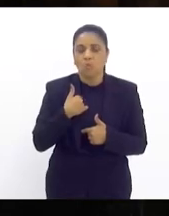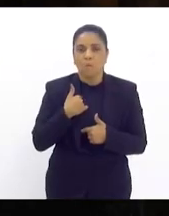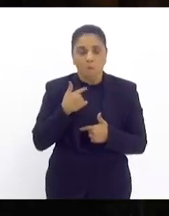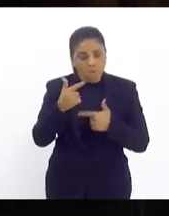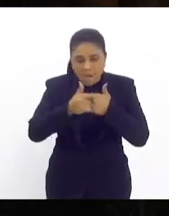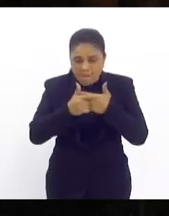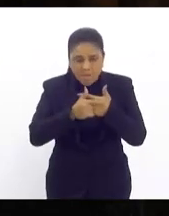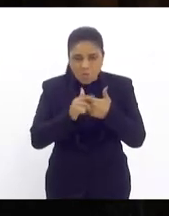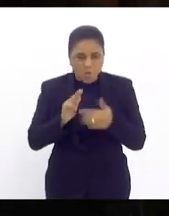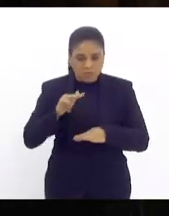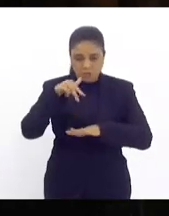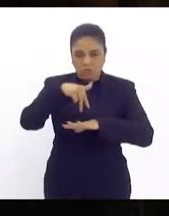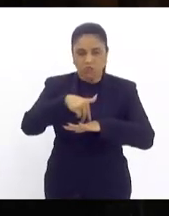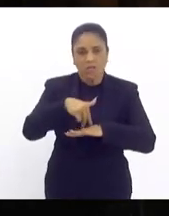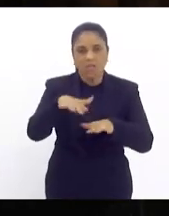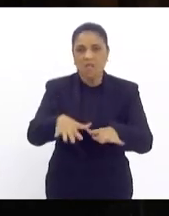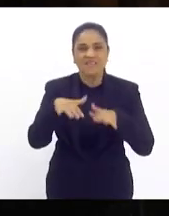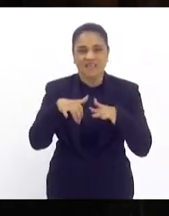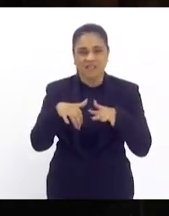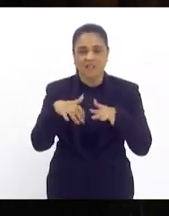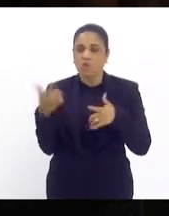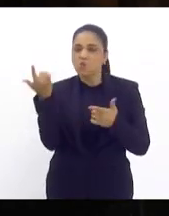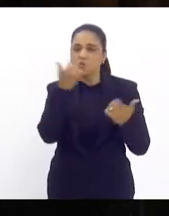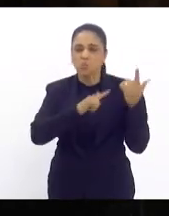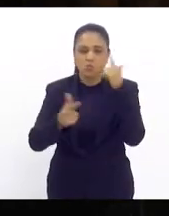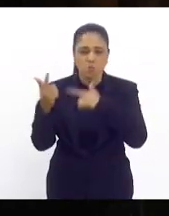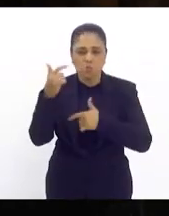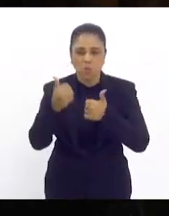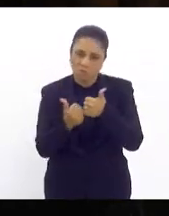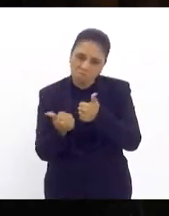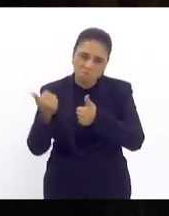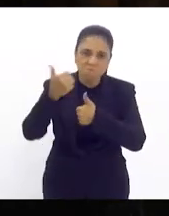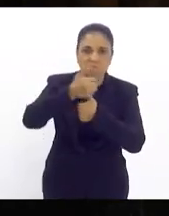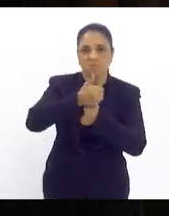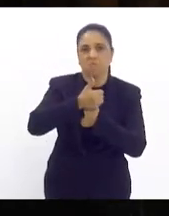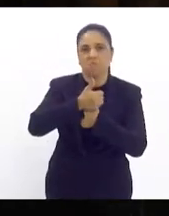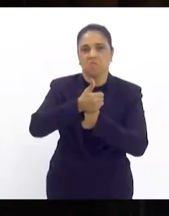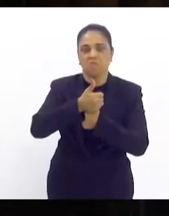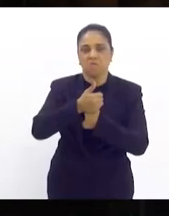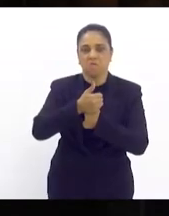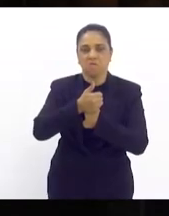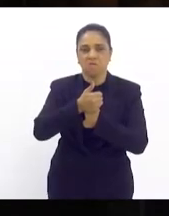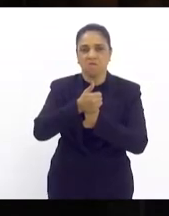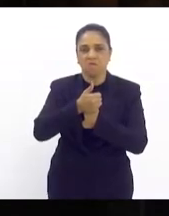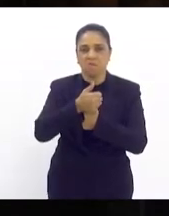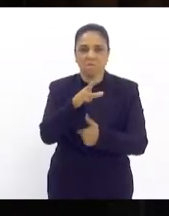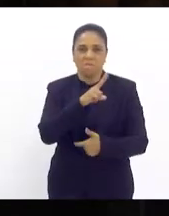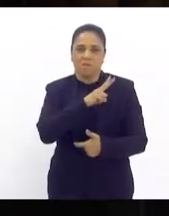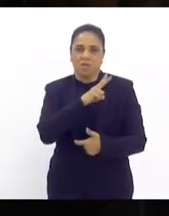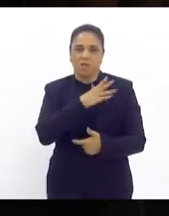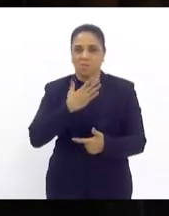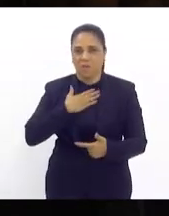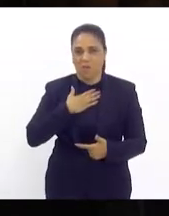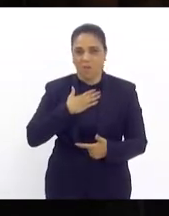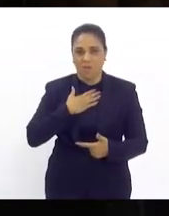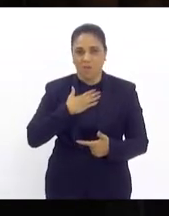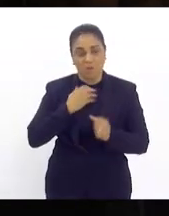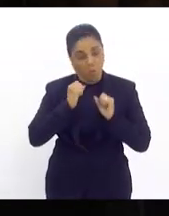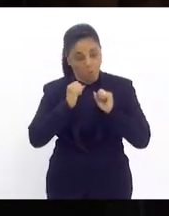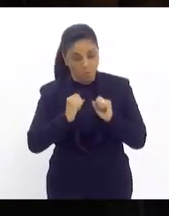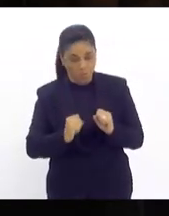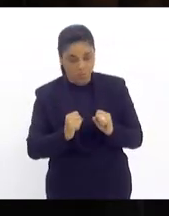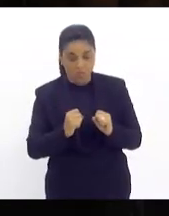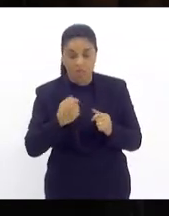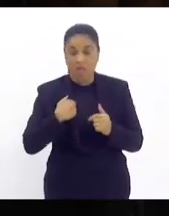para conseguir privilégios individuais para achar que esse poder precisa subir